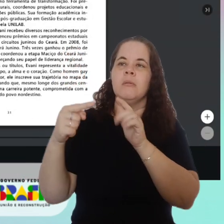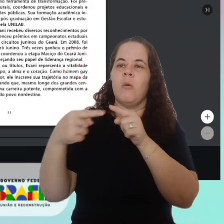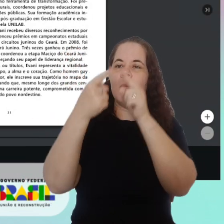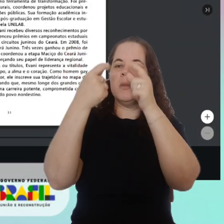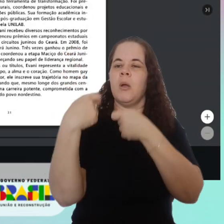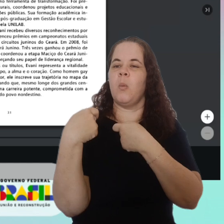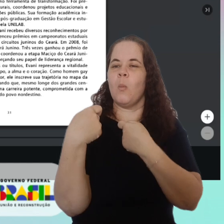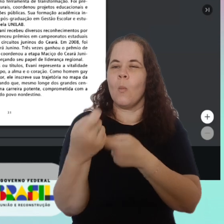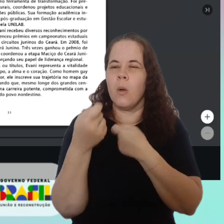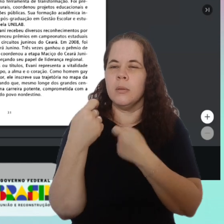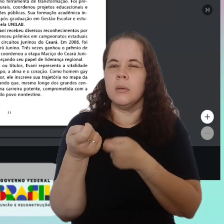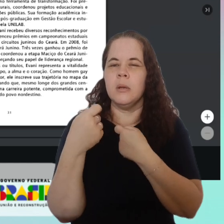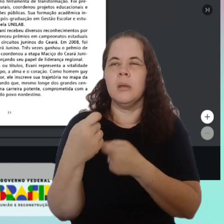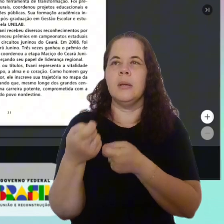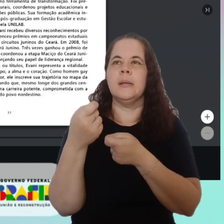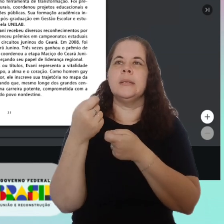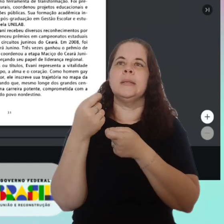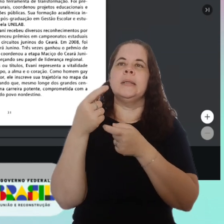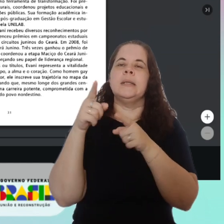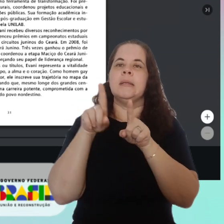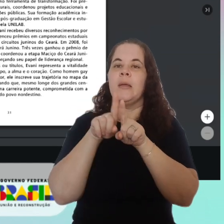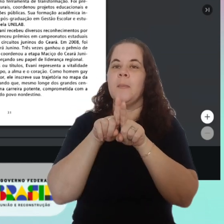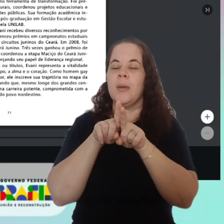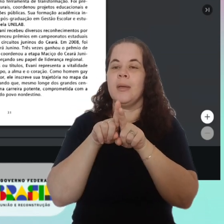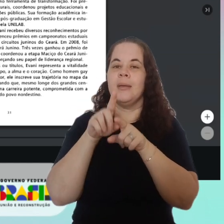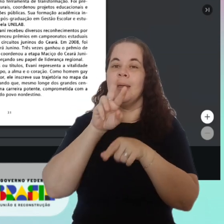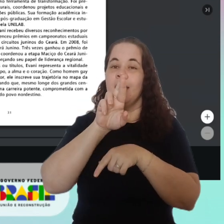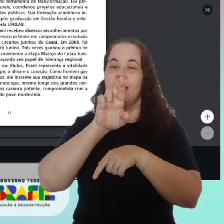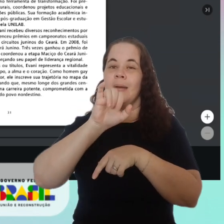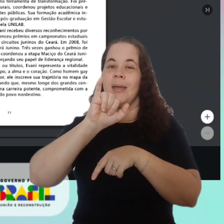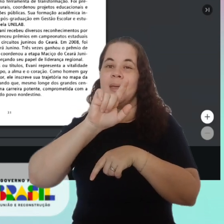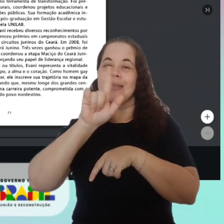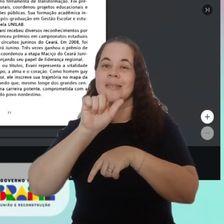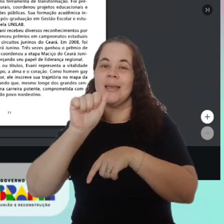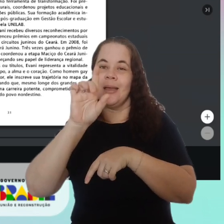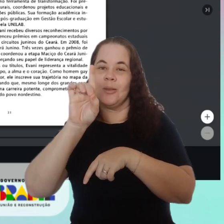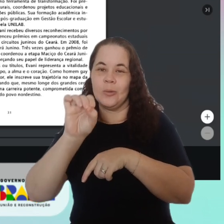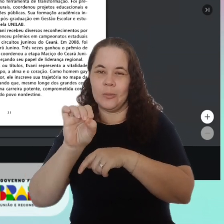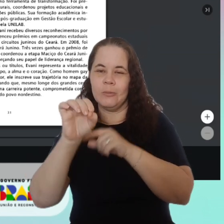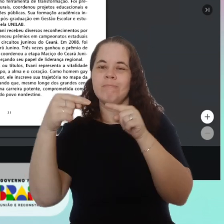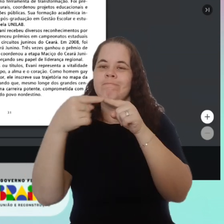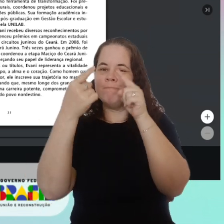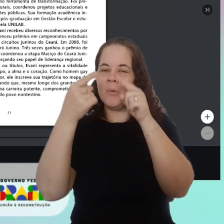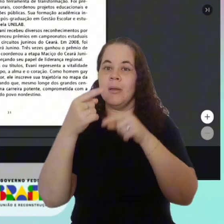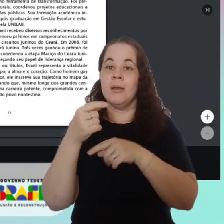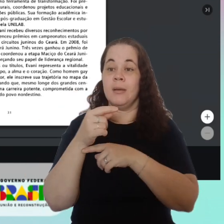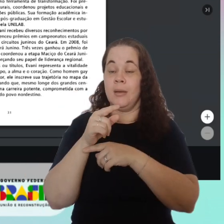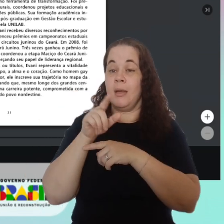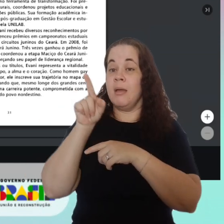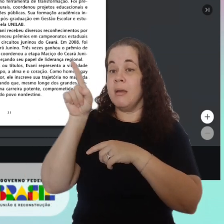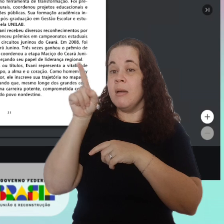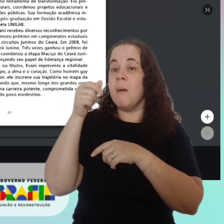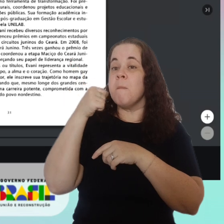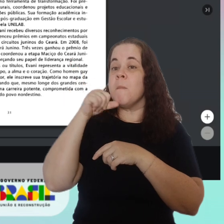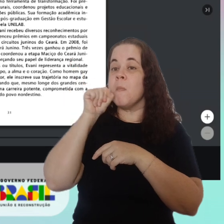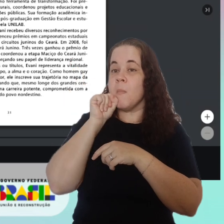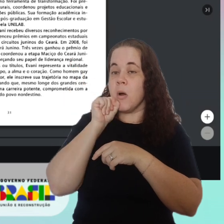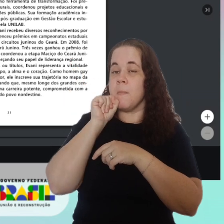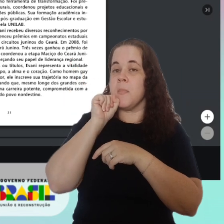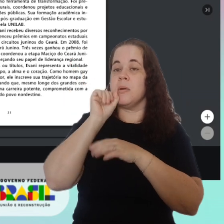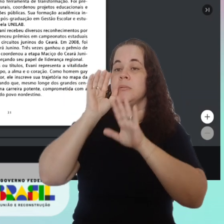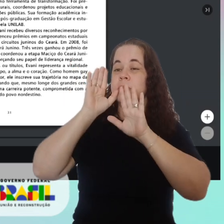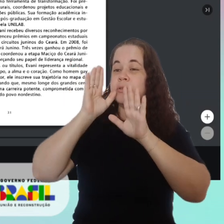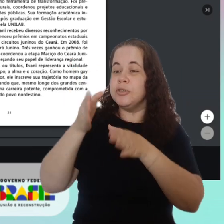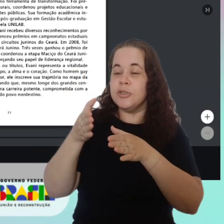quadrilhas, na região, no trabalho de reisada. Inclusive, a mãe dele é uma dramista desde a infância, então ele